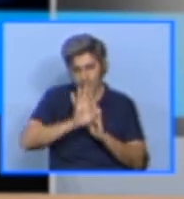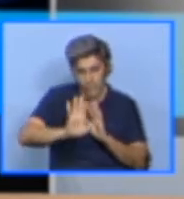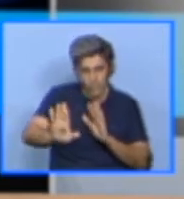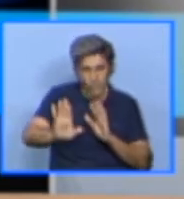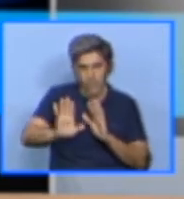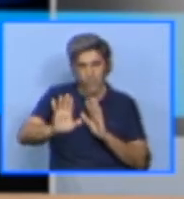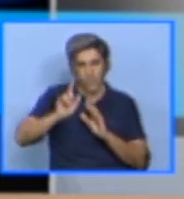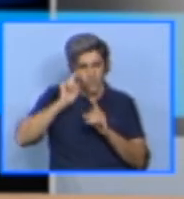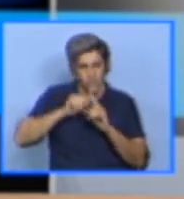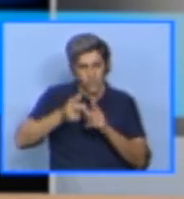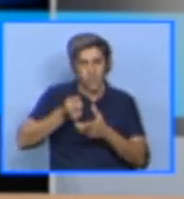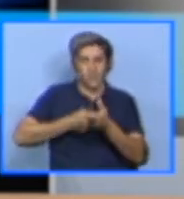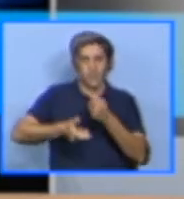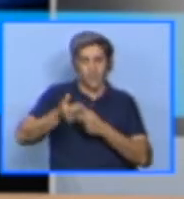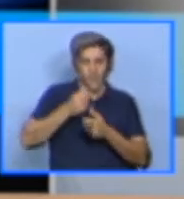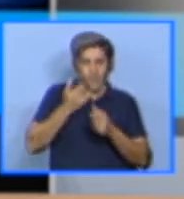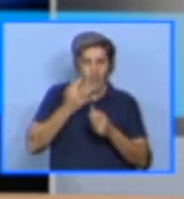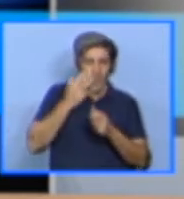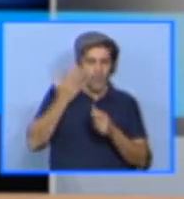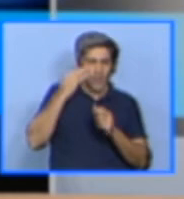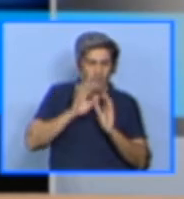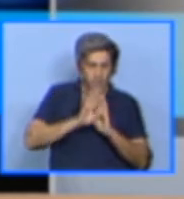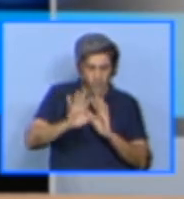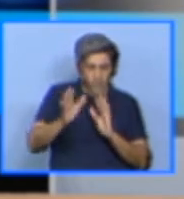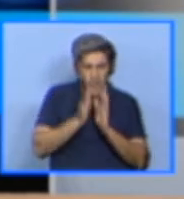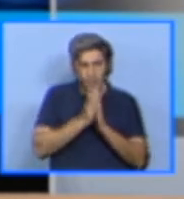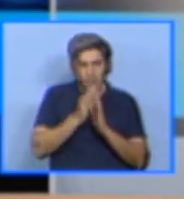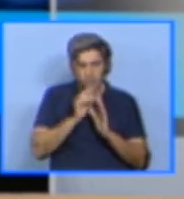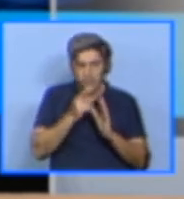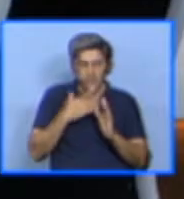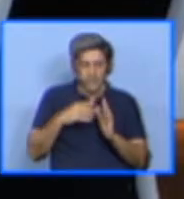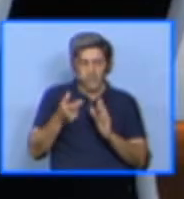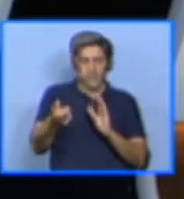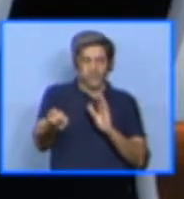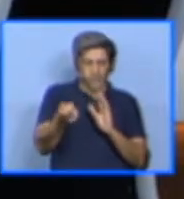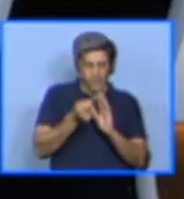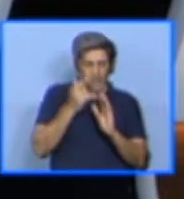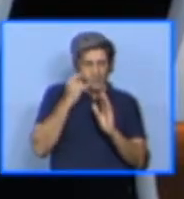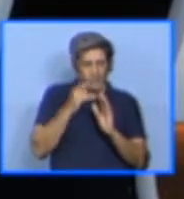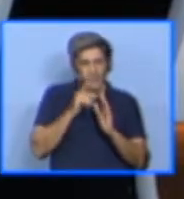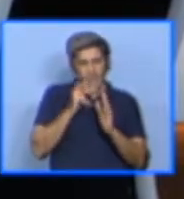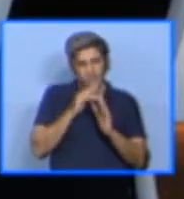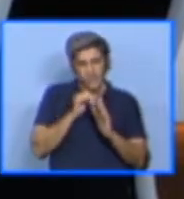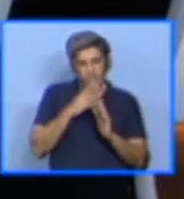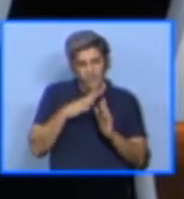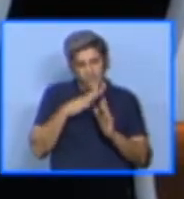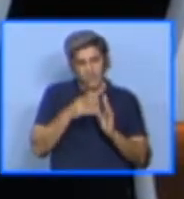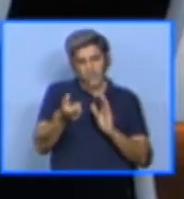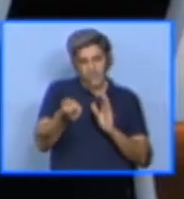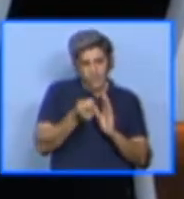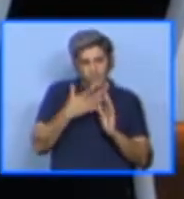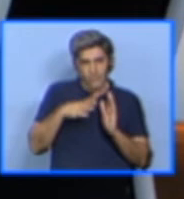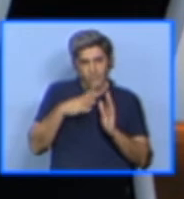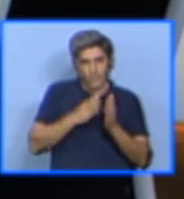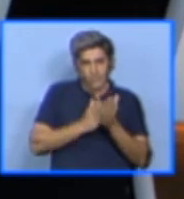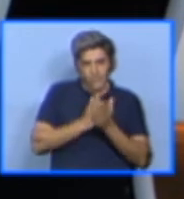que houve uma tentativa de afastar o povo da Igreja. E, portanto, a AIS tem estado sempre presente e quer continuar a estar